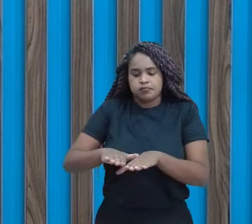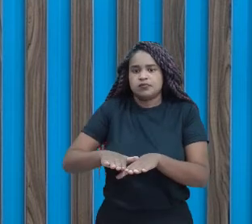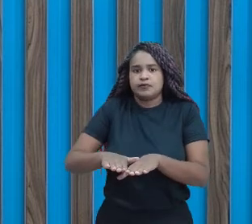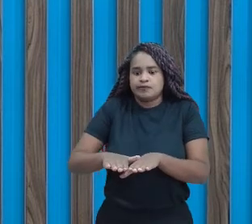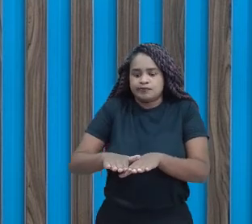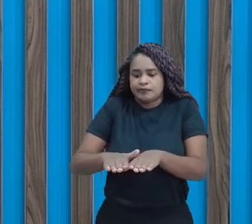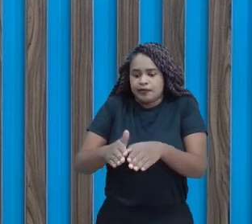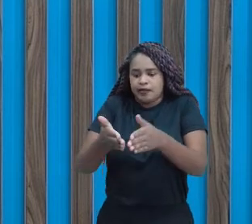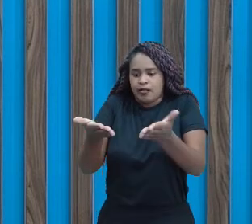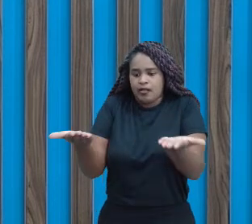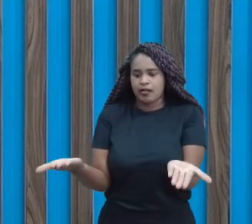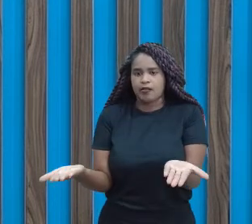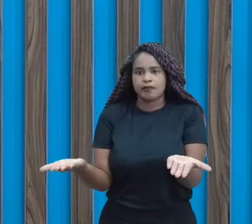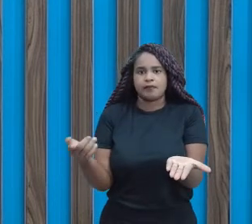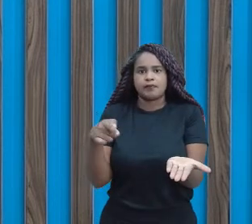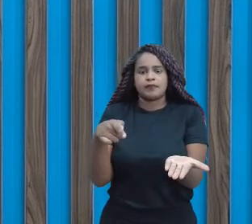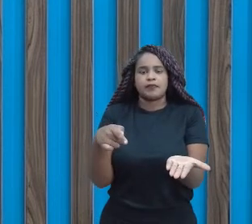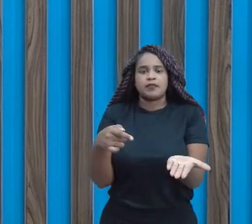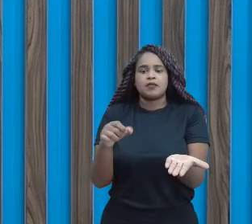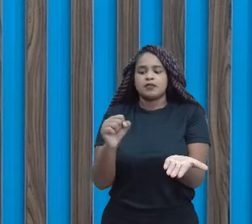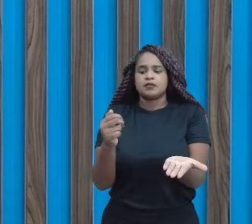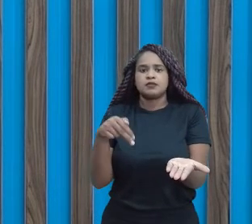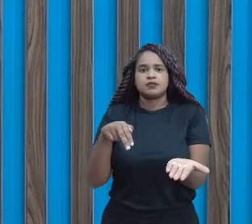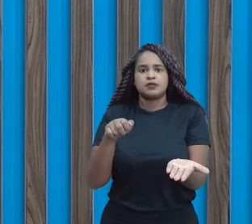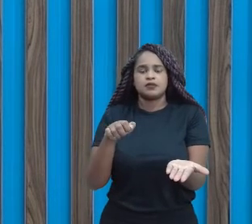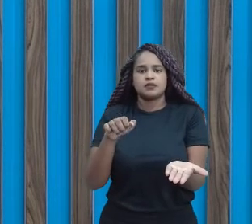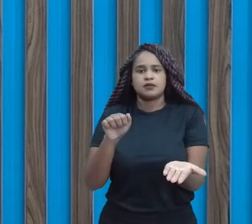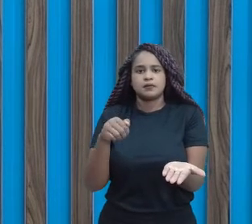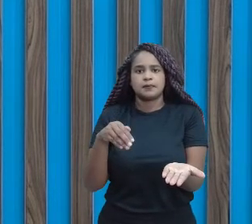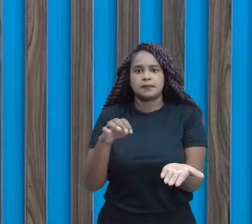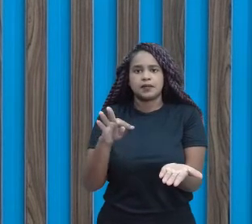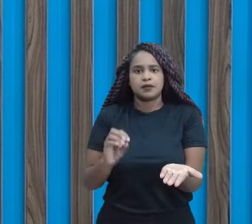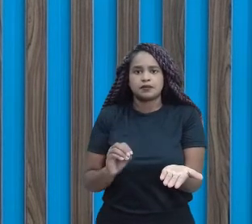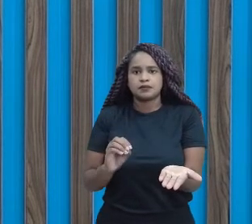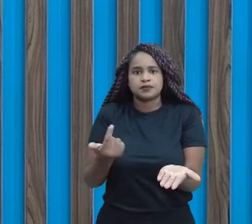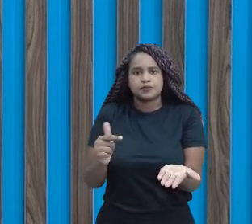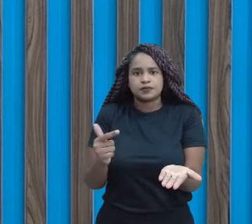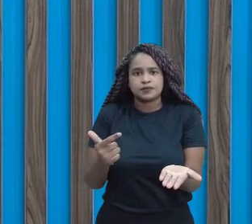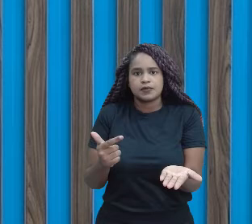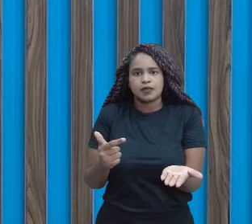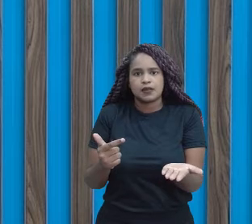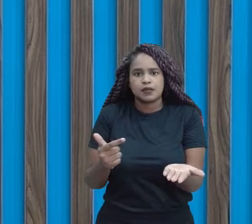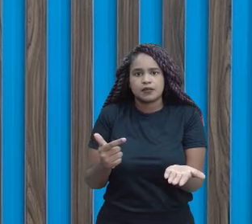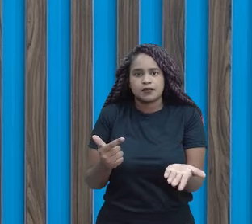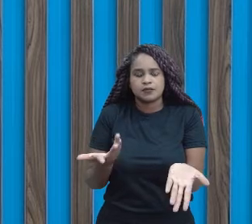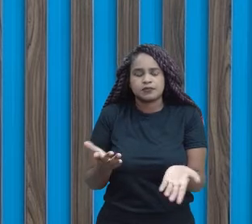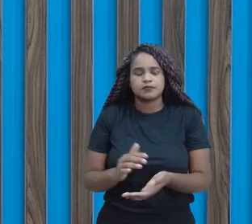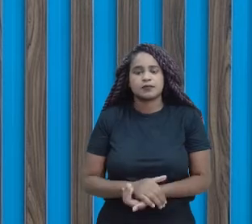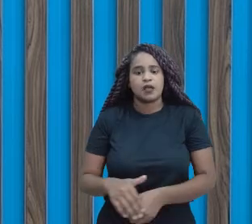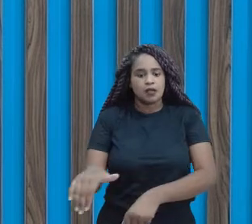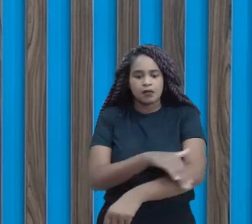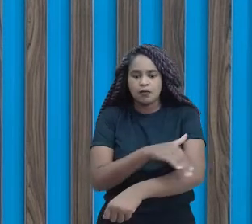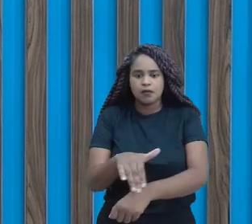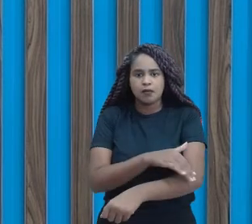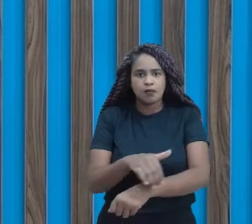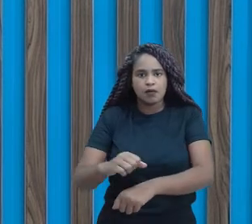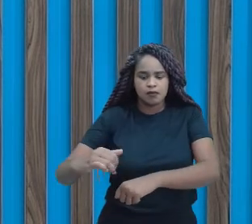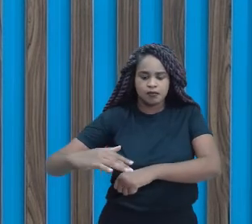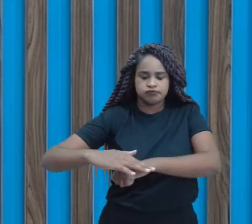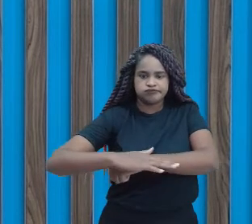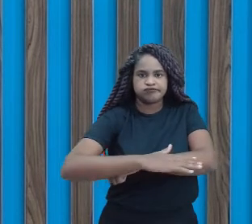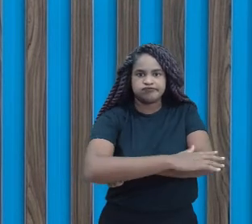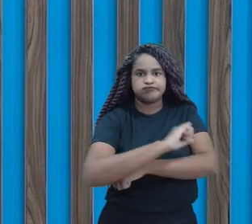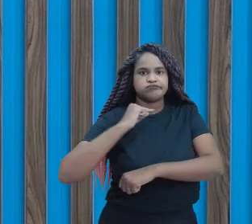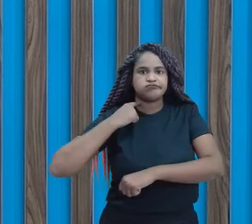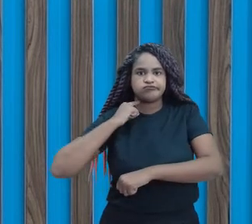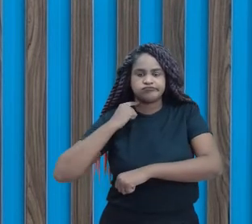tem saneamento básico, não tem tubulação, não tem, aquele esgoto vai para onde? Ele corre, né, na calçada. Uma outra questão você